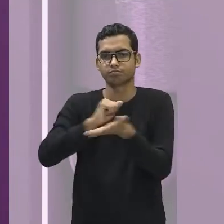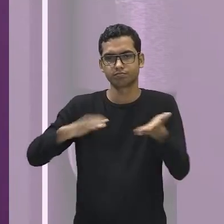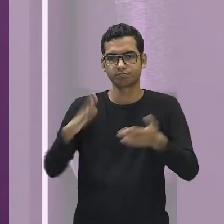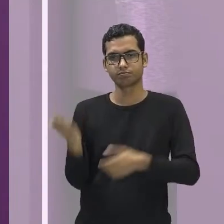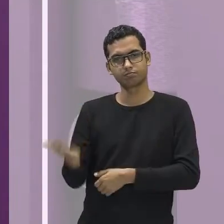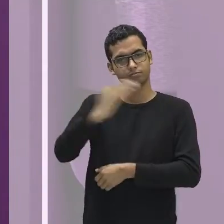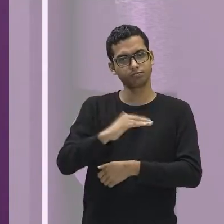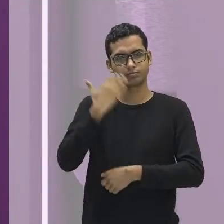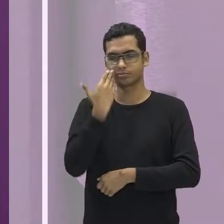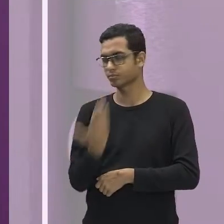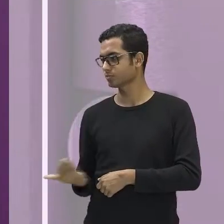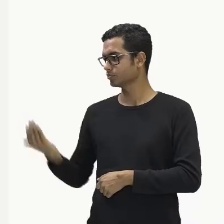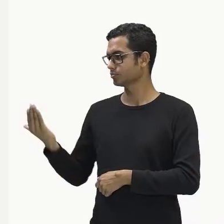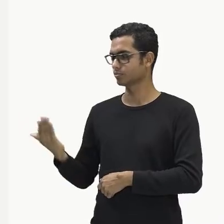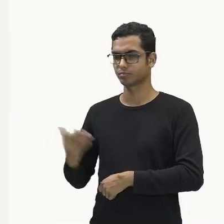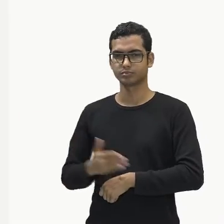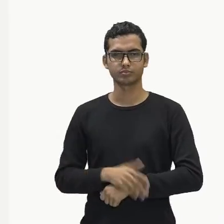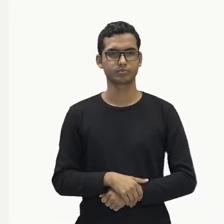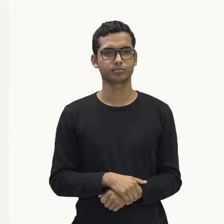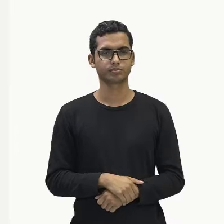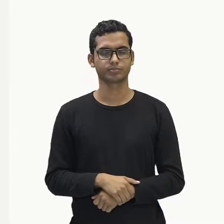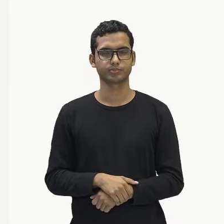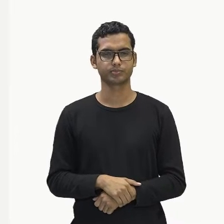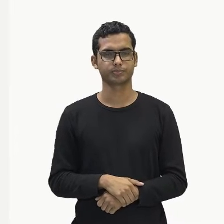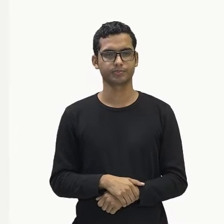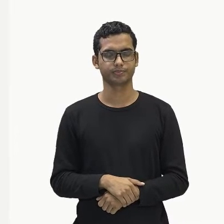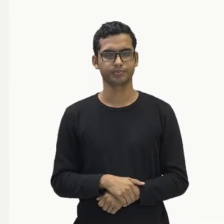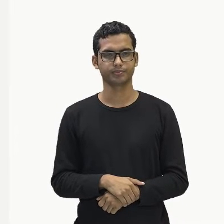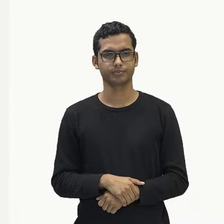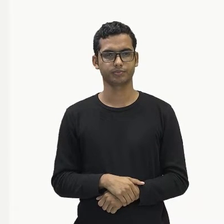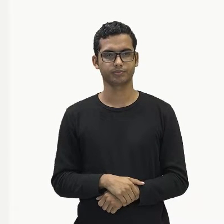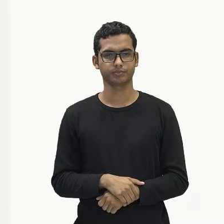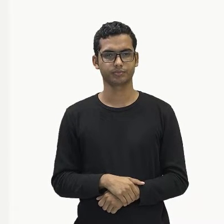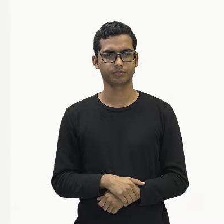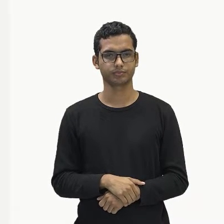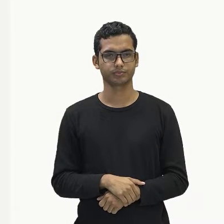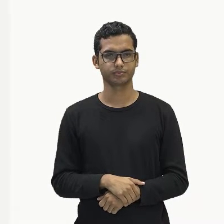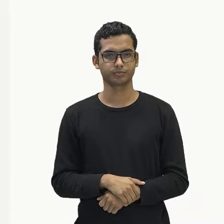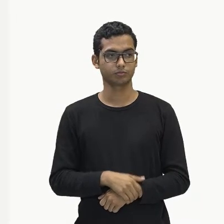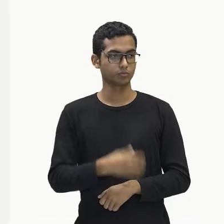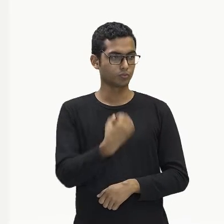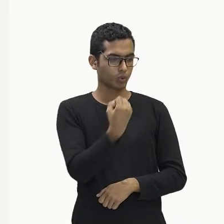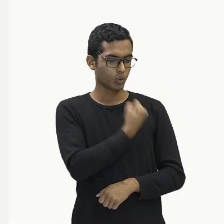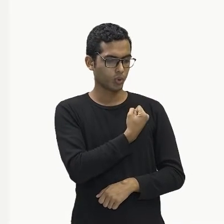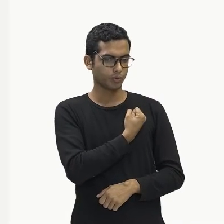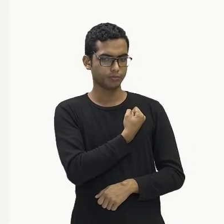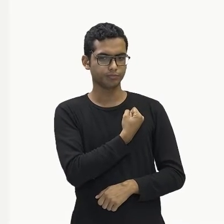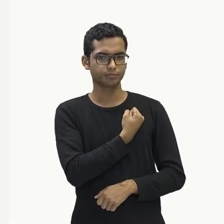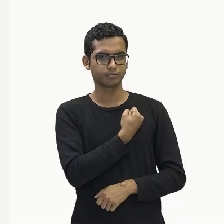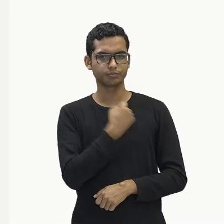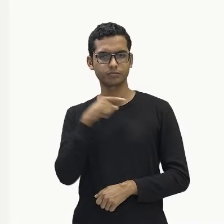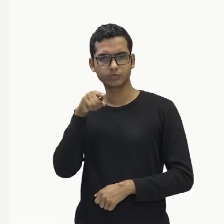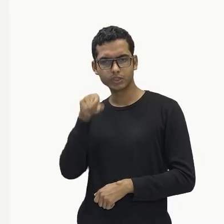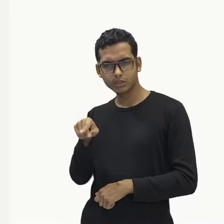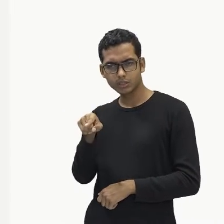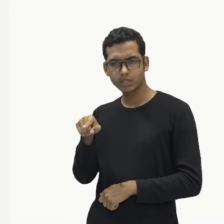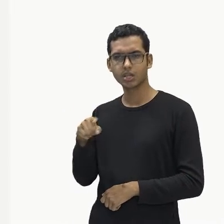Vamos lá conhecer, observe a sua tela. Quando a base é negativa